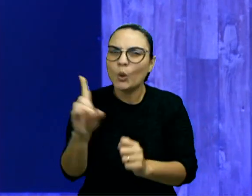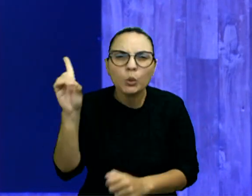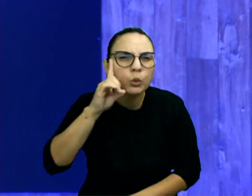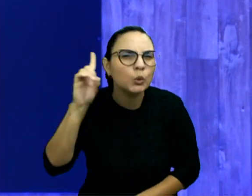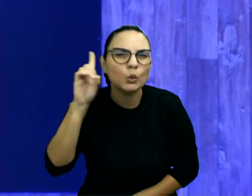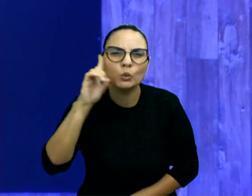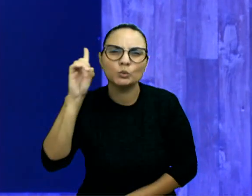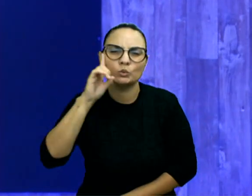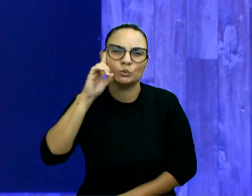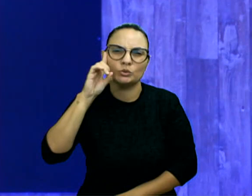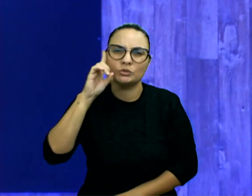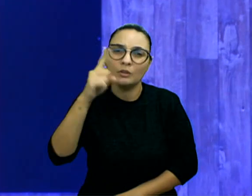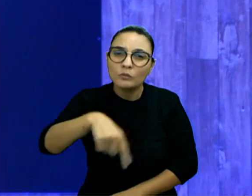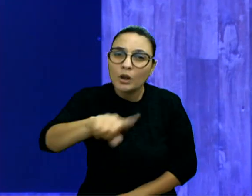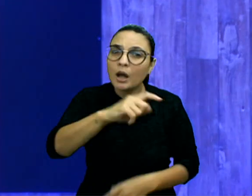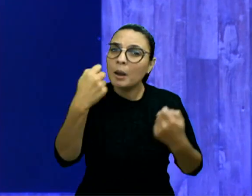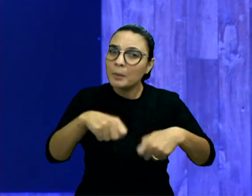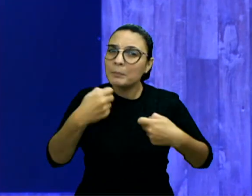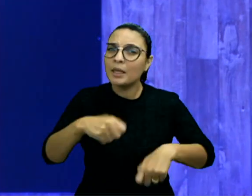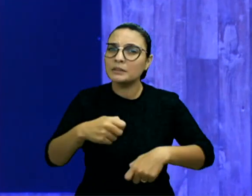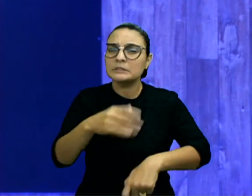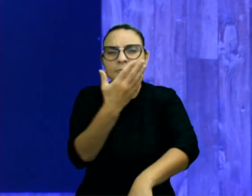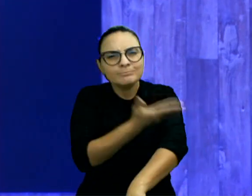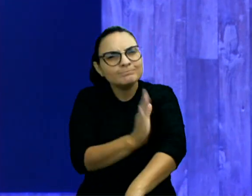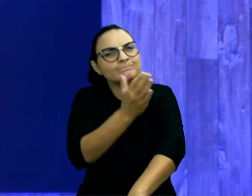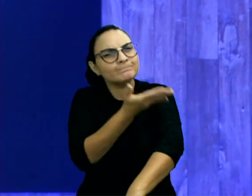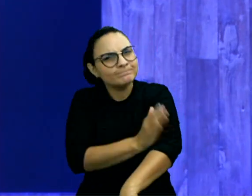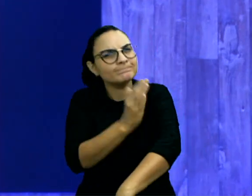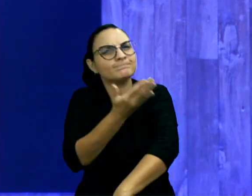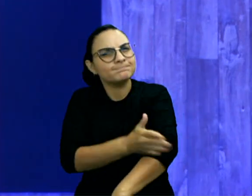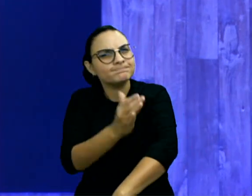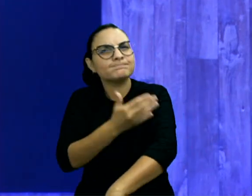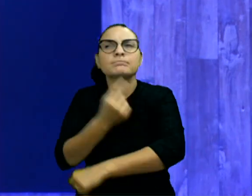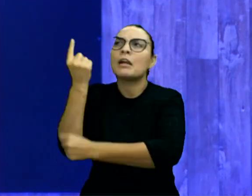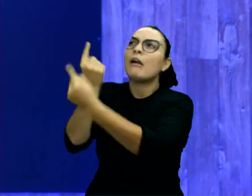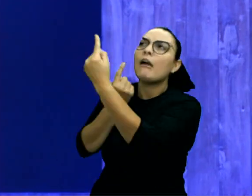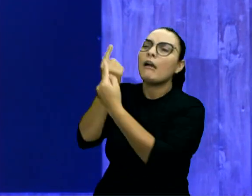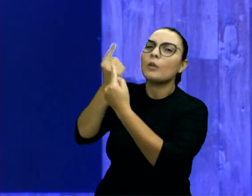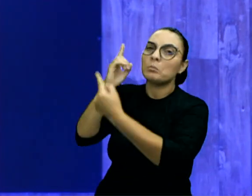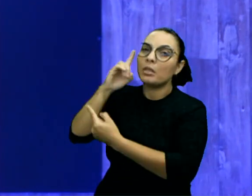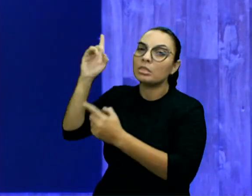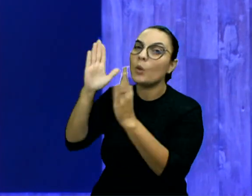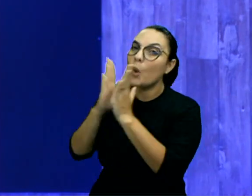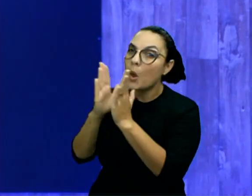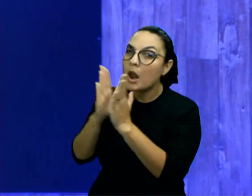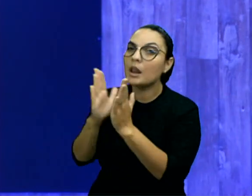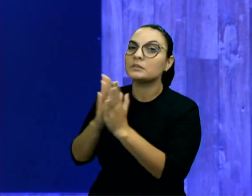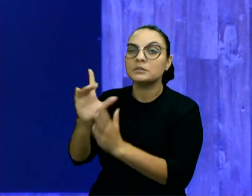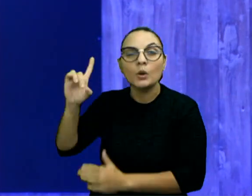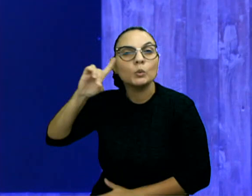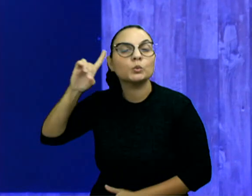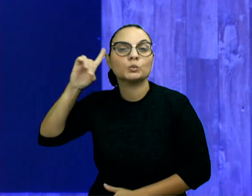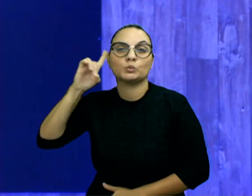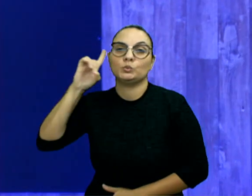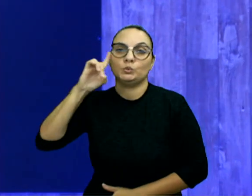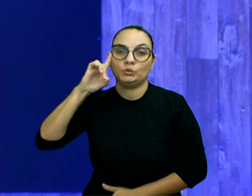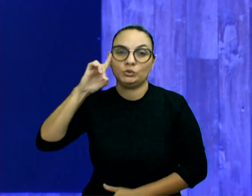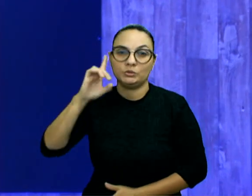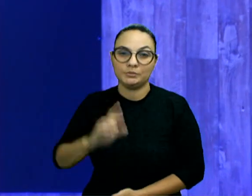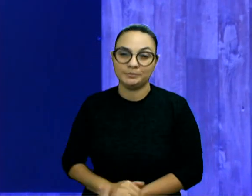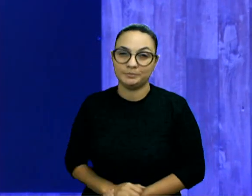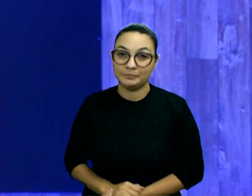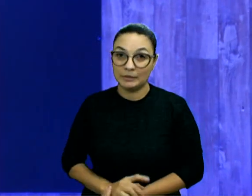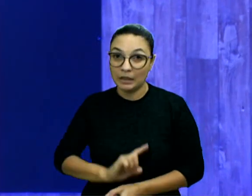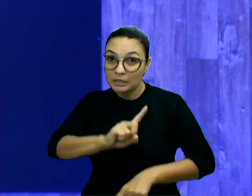coração, desenvolva intimidade e relacionamento com o Senhor todos os dias da sua vida. Que no